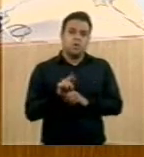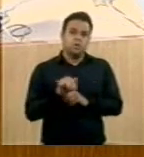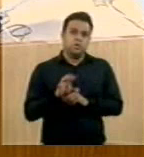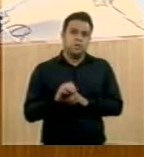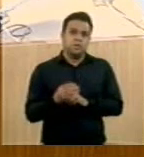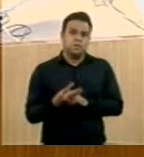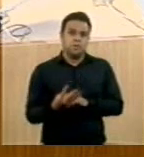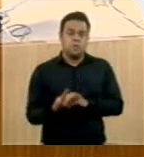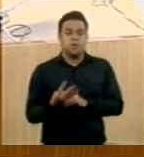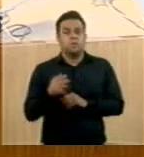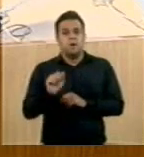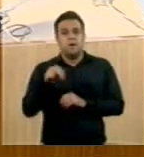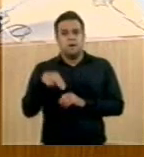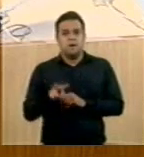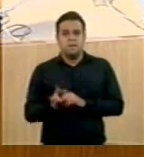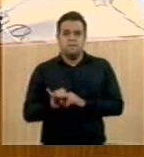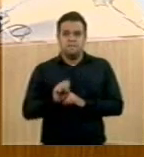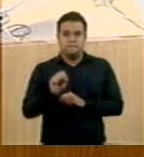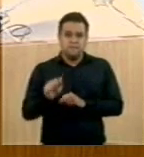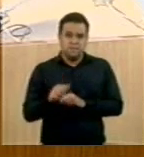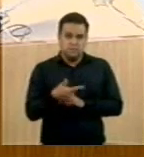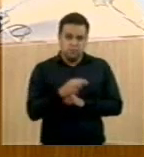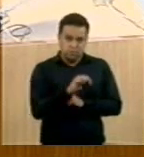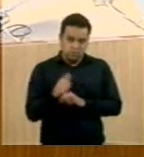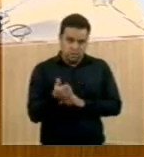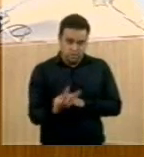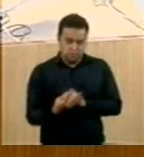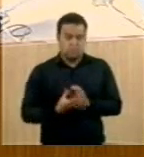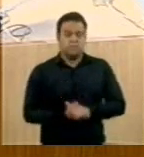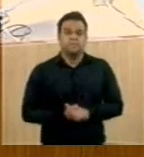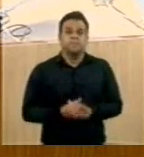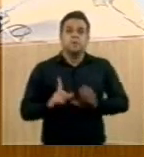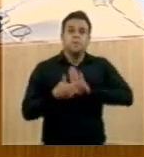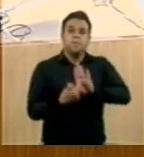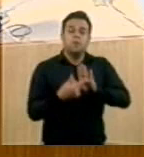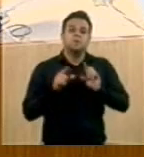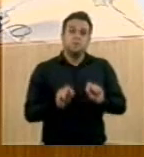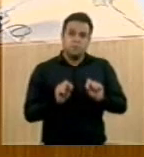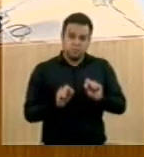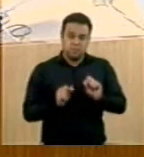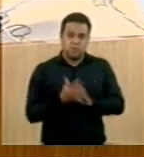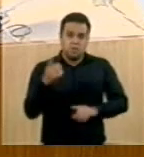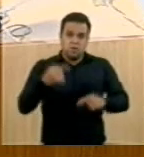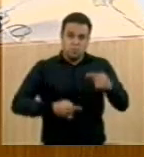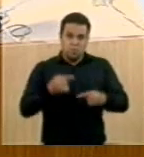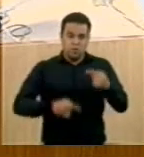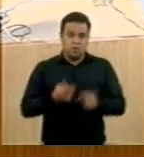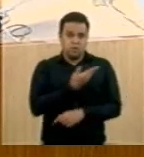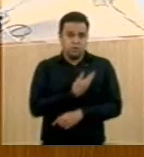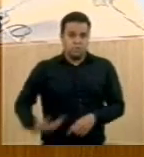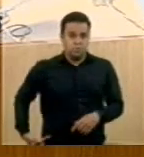da Anvisa. Ressalto que, no presente caso, a política pública